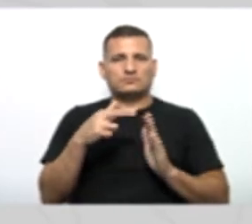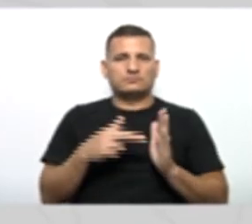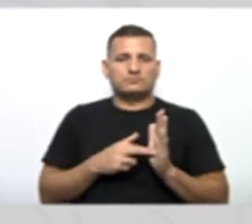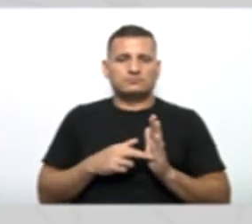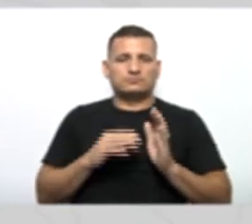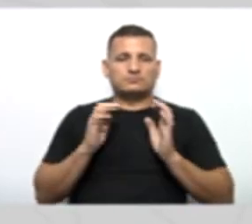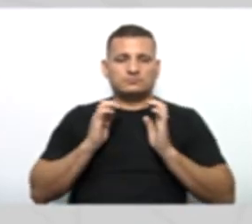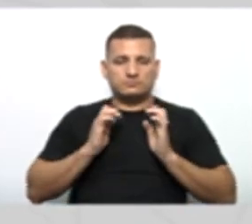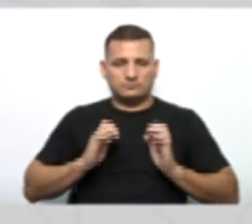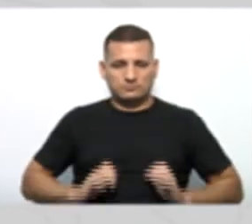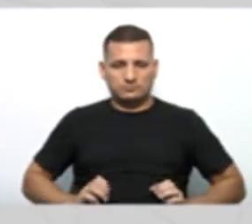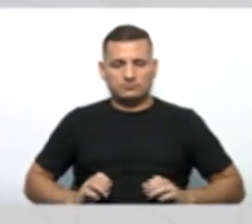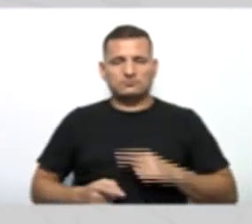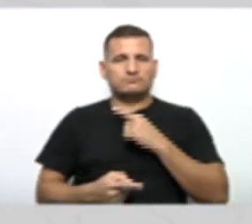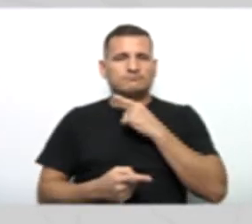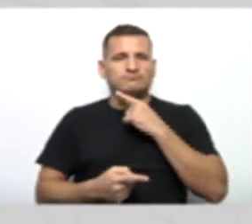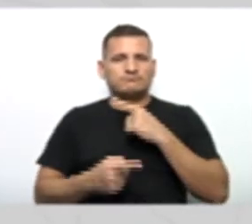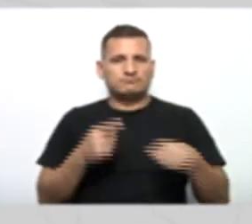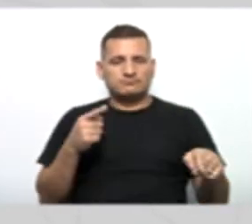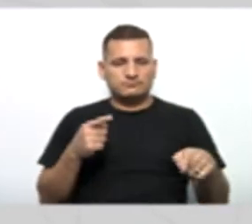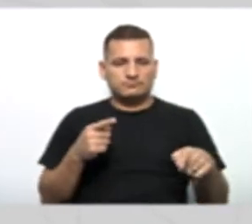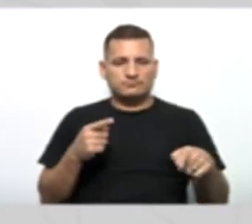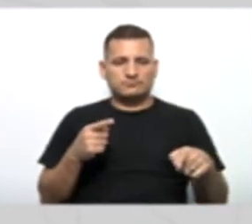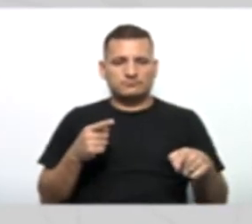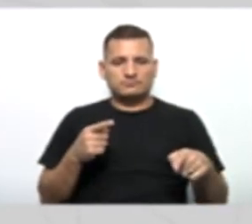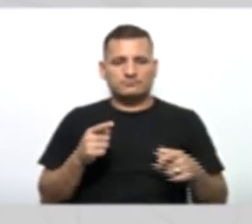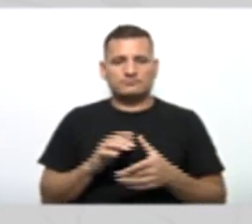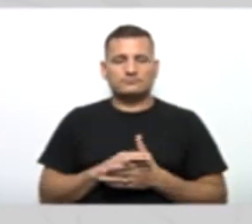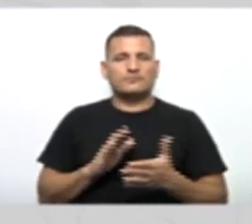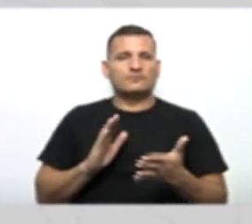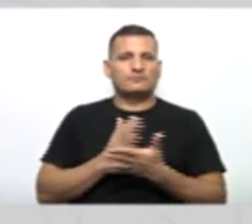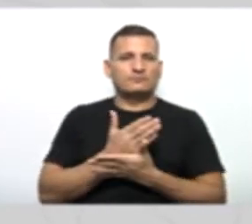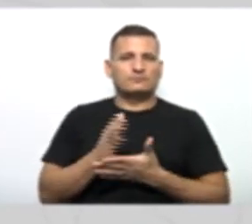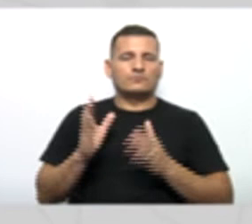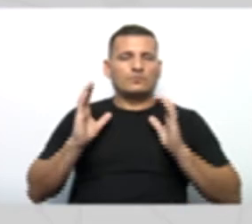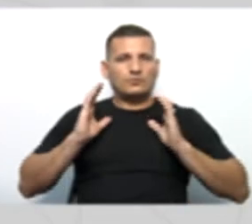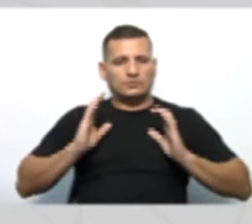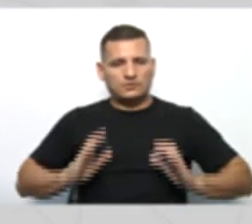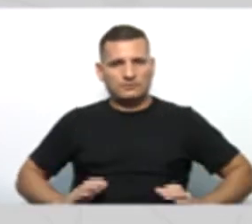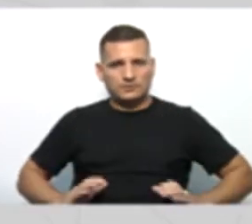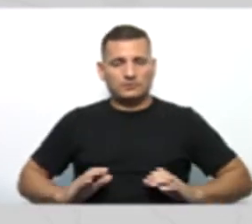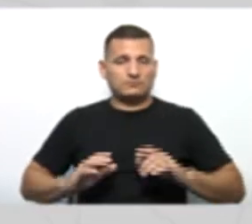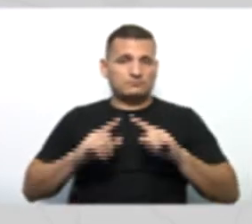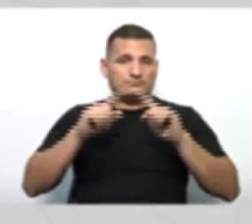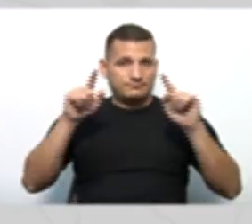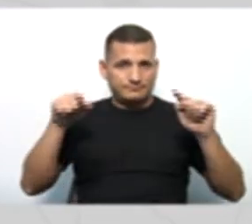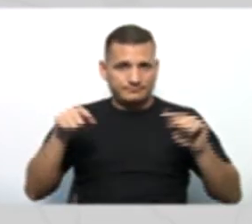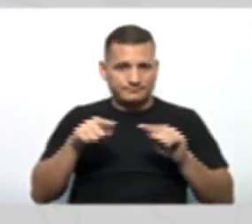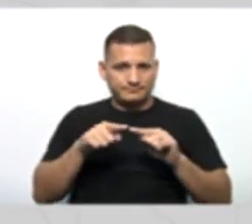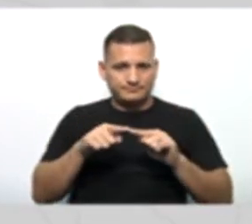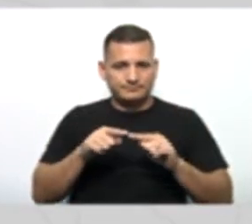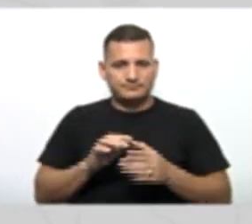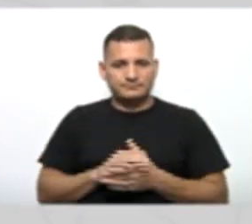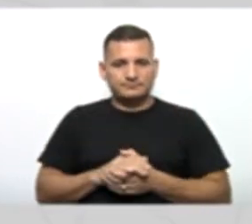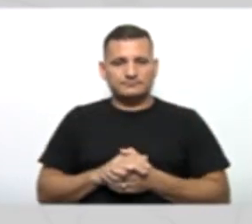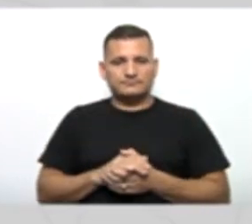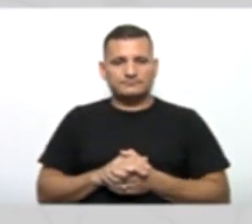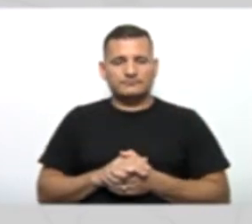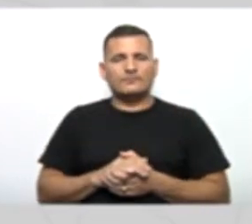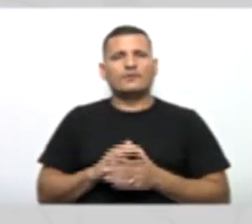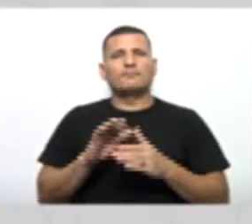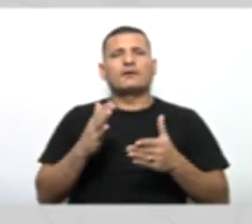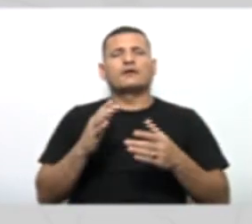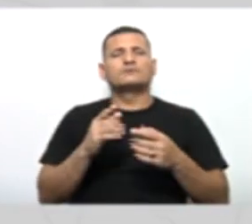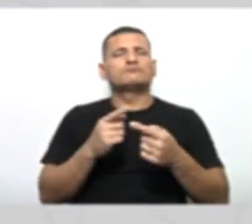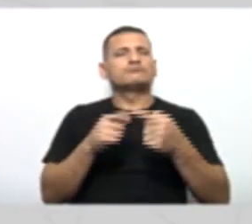veda ou seja ele proíbe alguns comportamentos por parte do servidor entre os quais